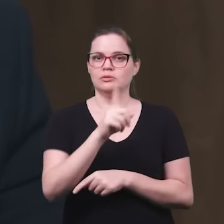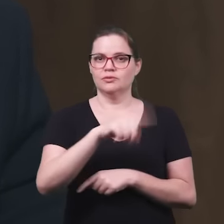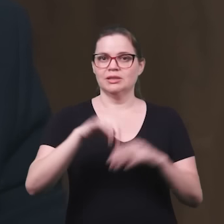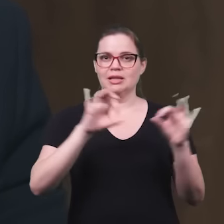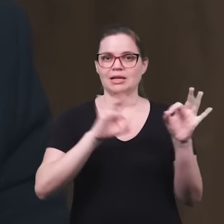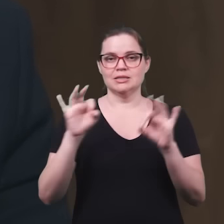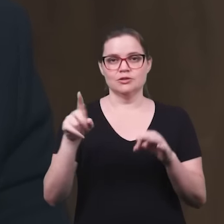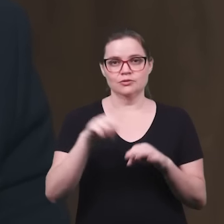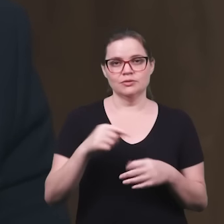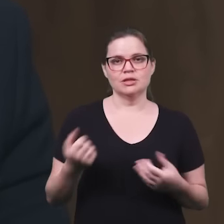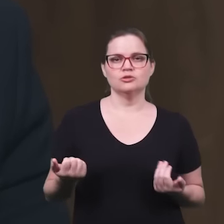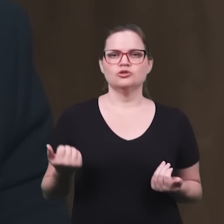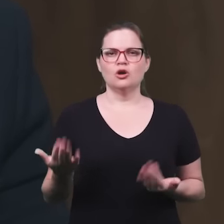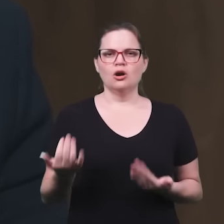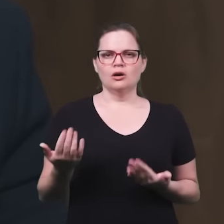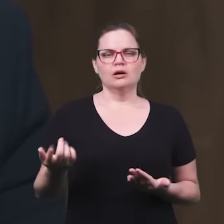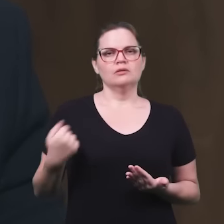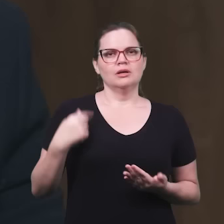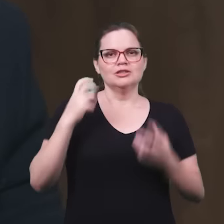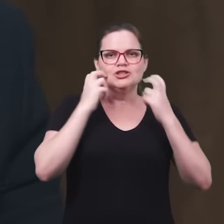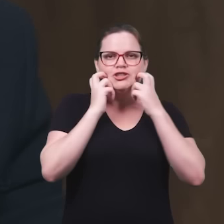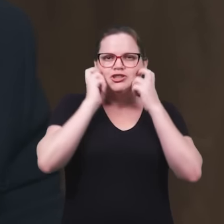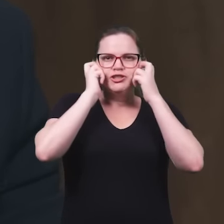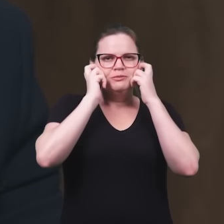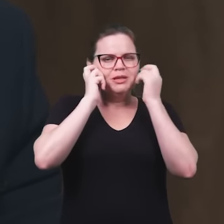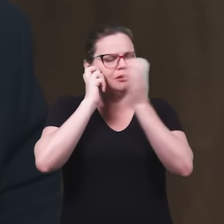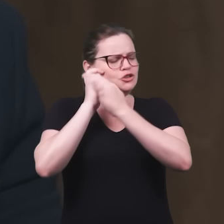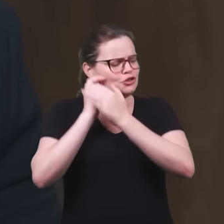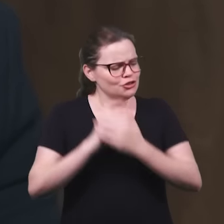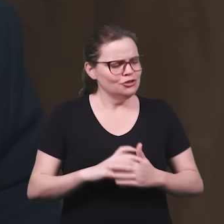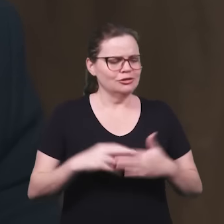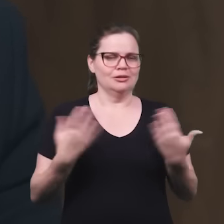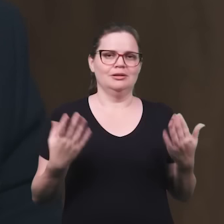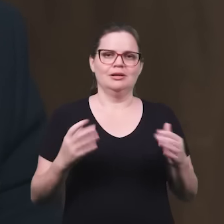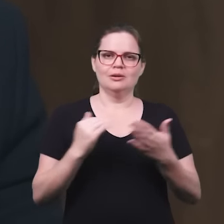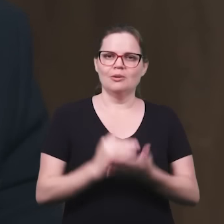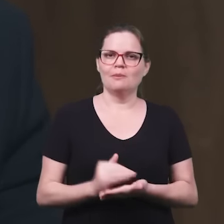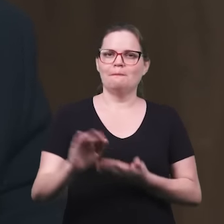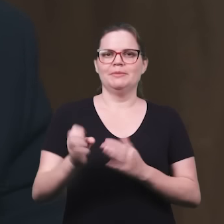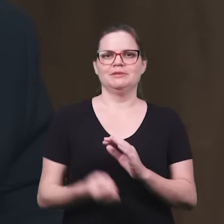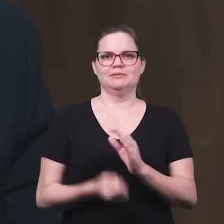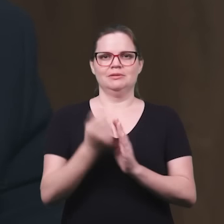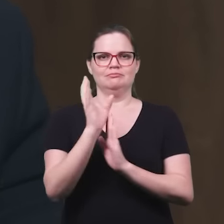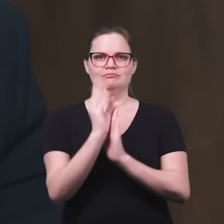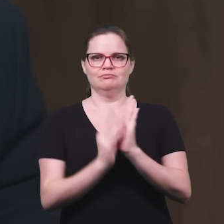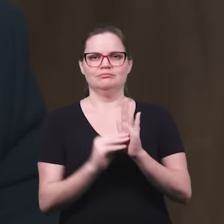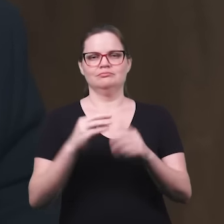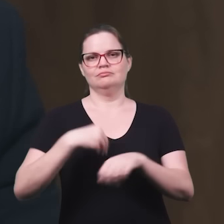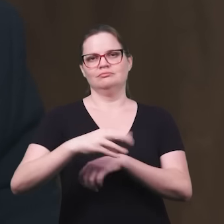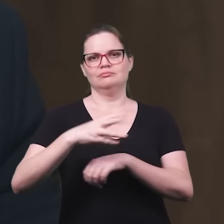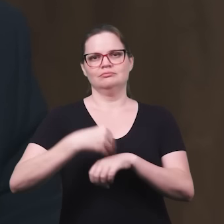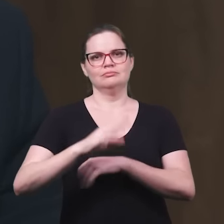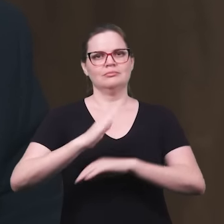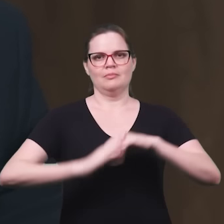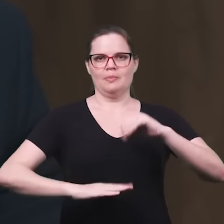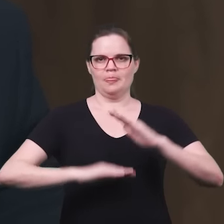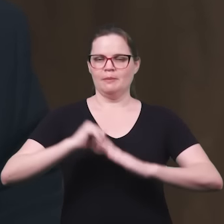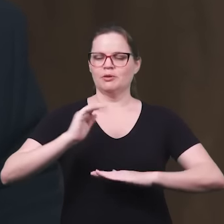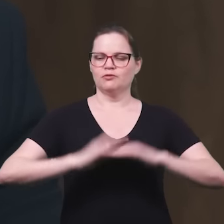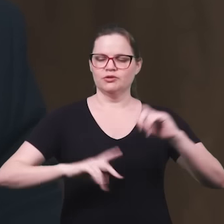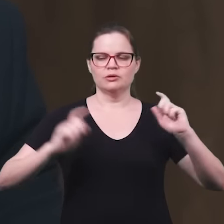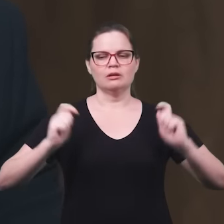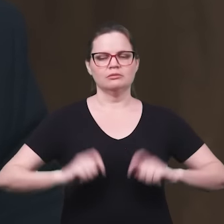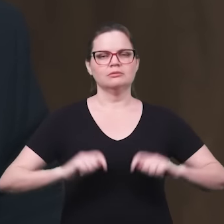quem está nos assistindo, os jovens aqui, percam essa timidez, que não vai levar a lugar nenhum. Comece a produzir conteúdo nas redes sociais de forma